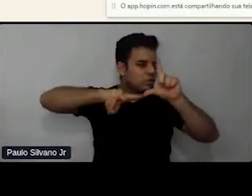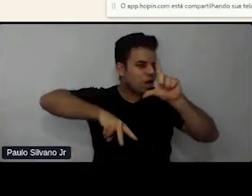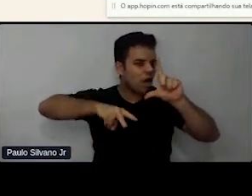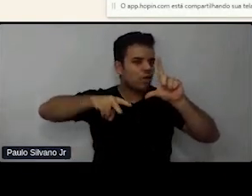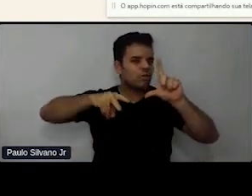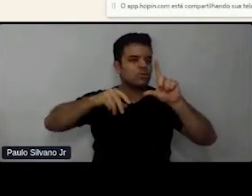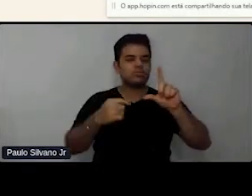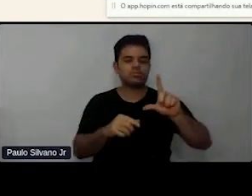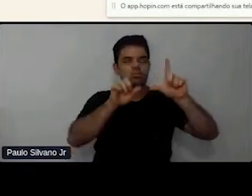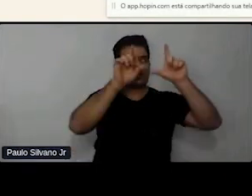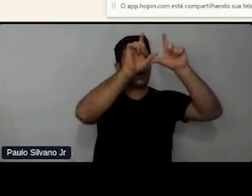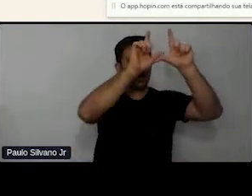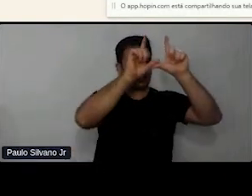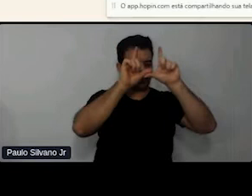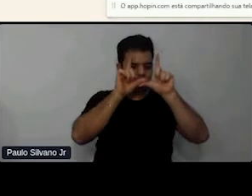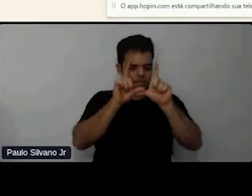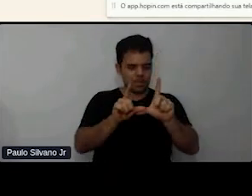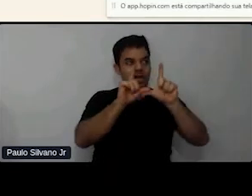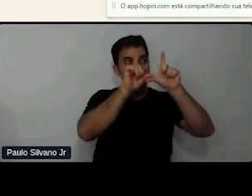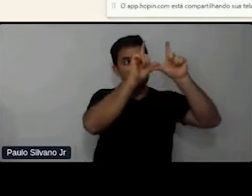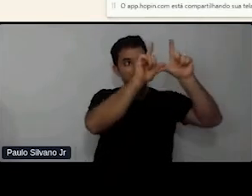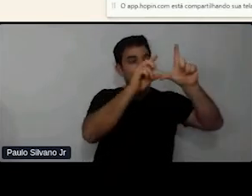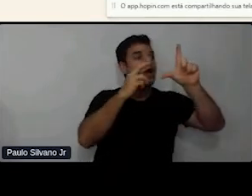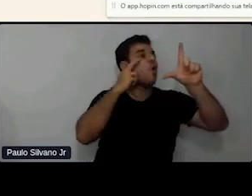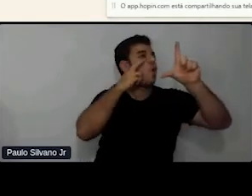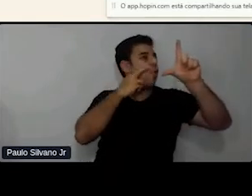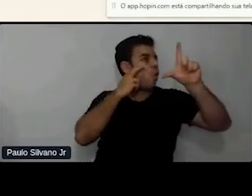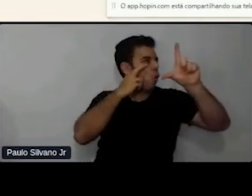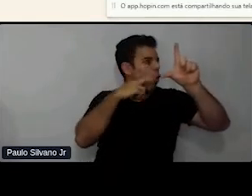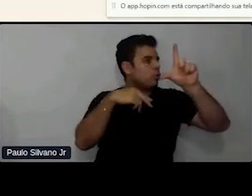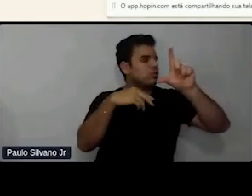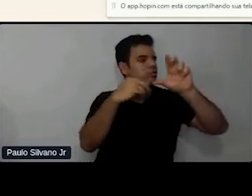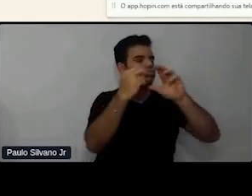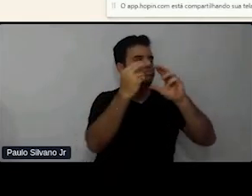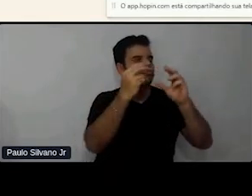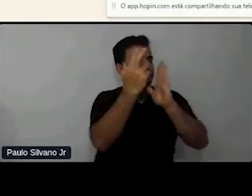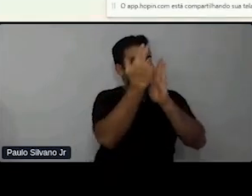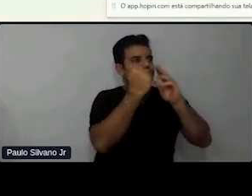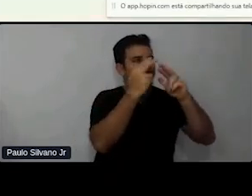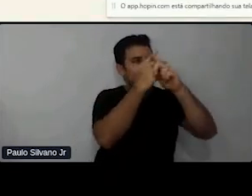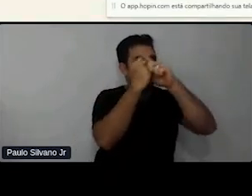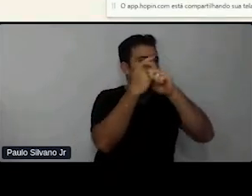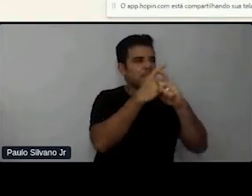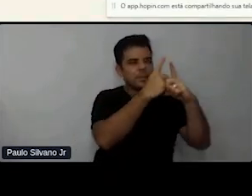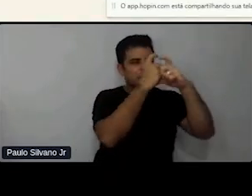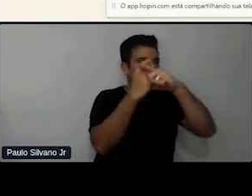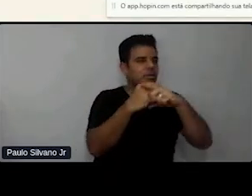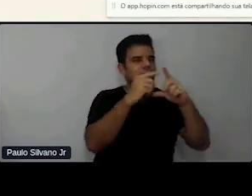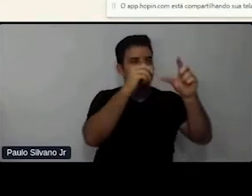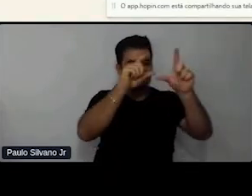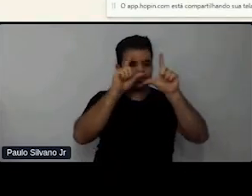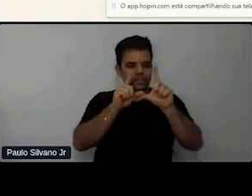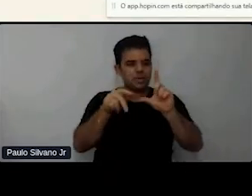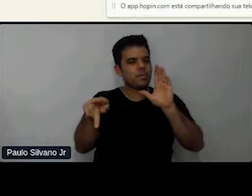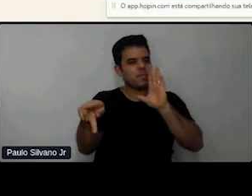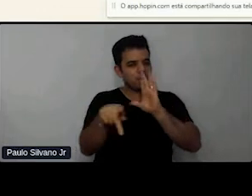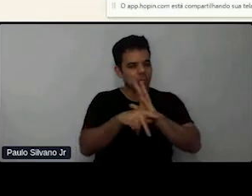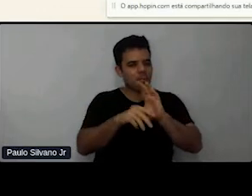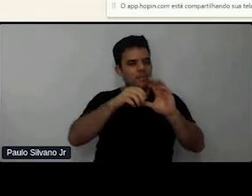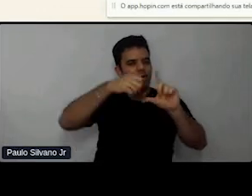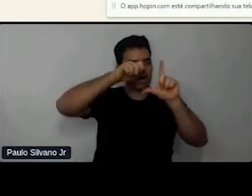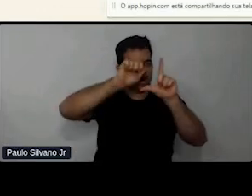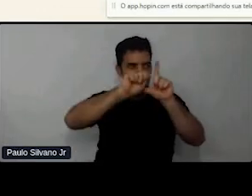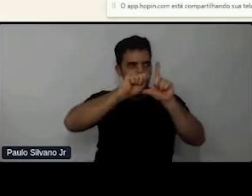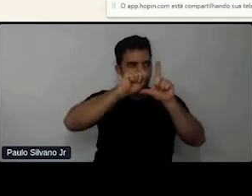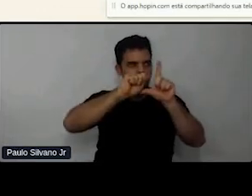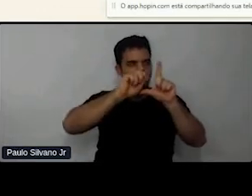rosa, com caractere oriental, dentro de outra na cor amarela, com caractere ocidental, representando assim a